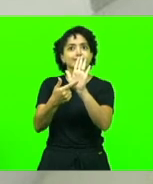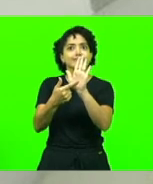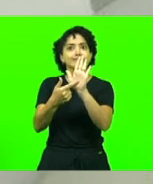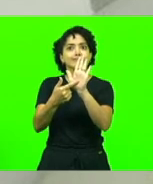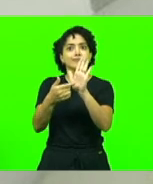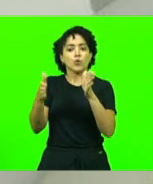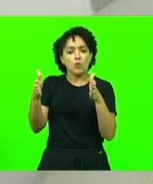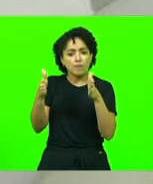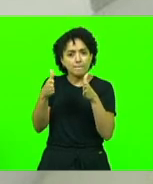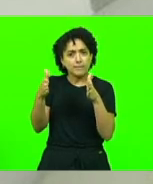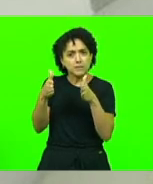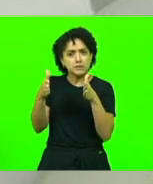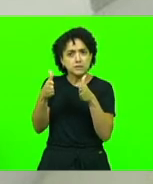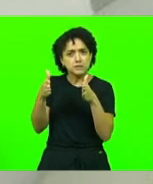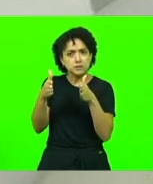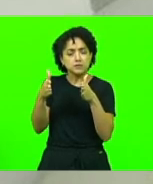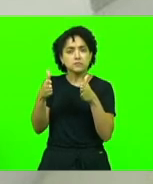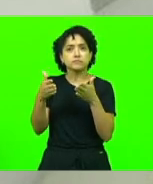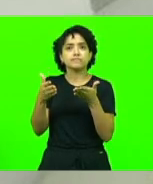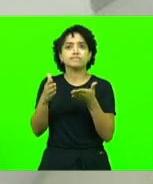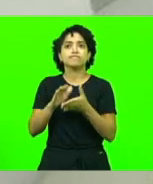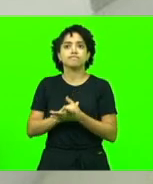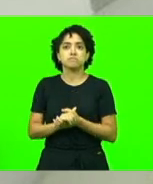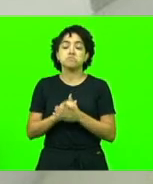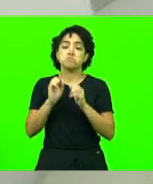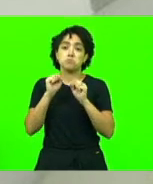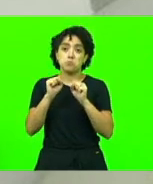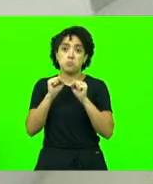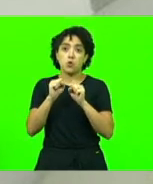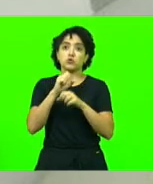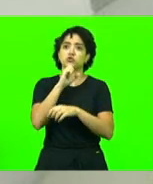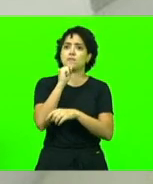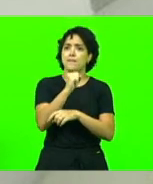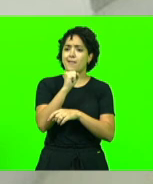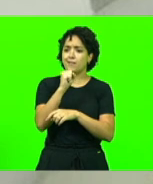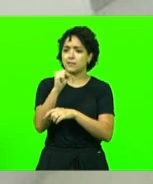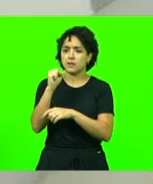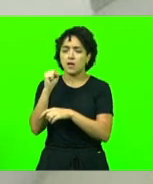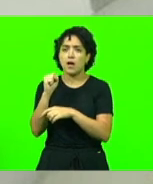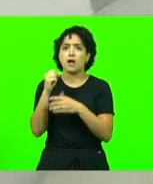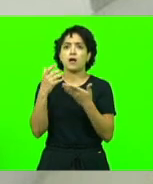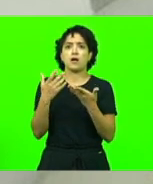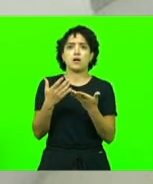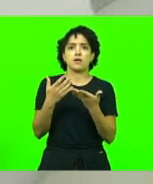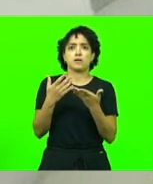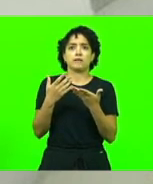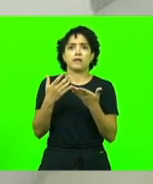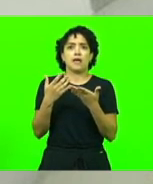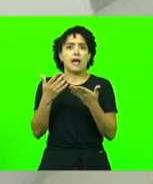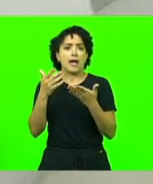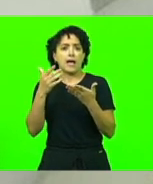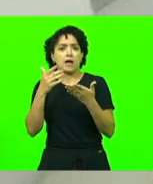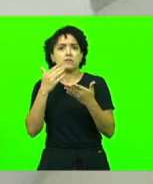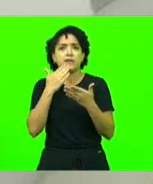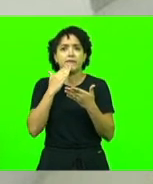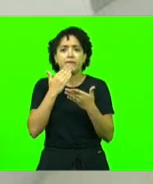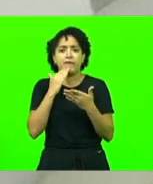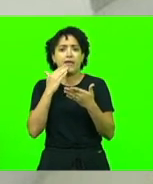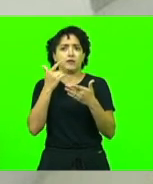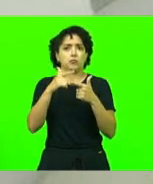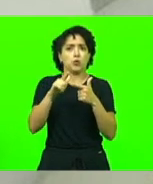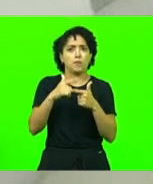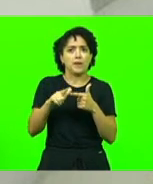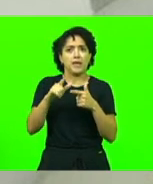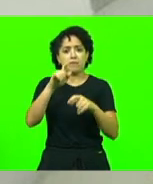matar, pode matar. Pode. Não precisa alegar má formação, não precisa alegar um estupro,